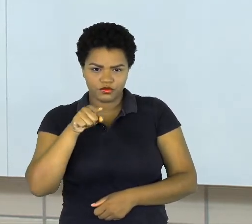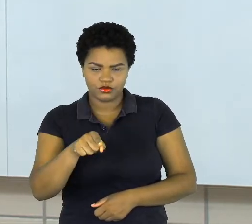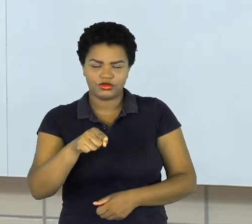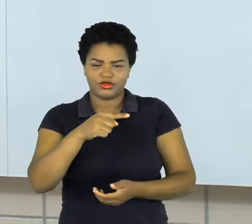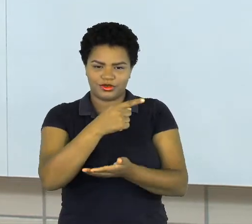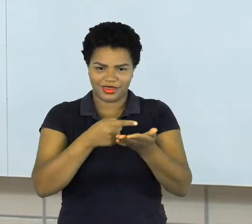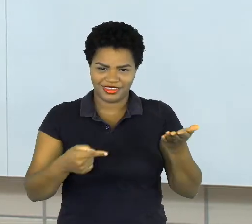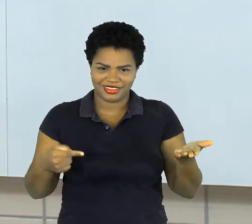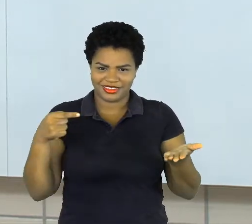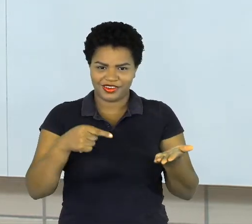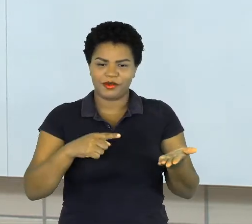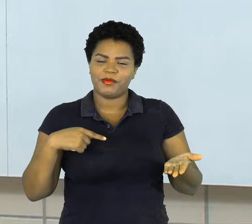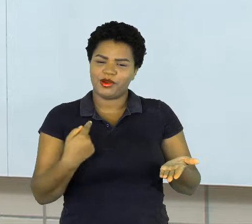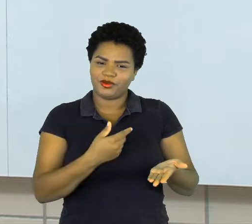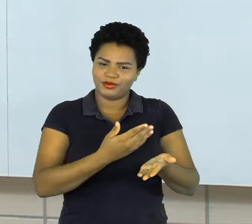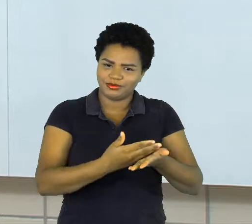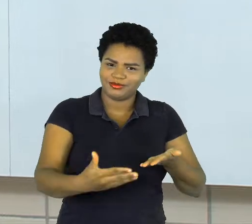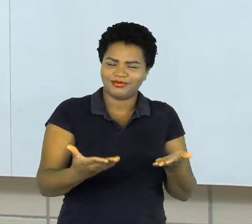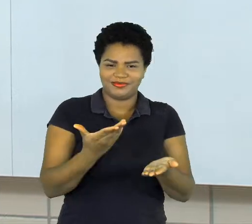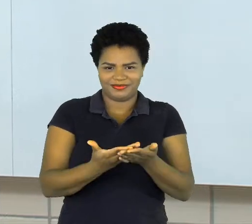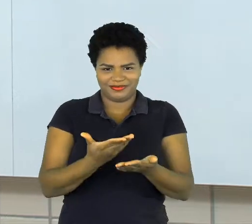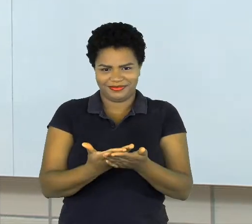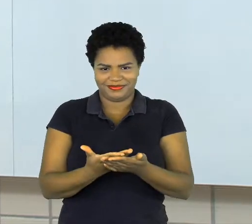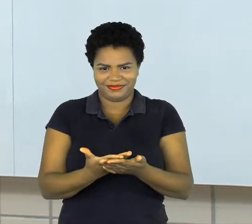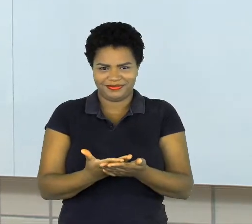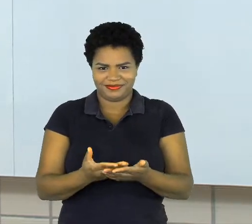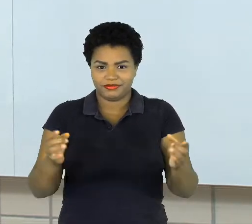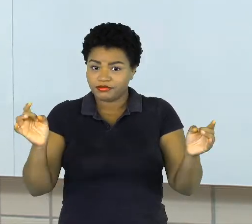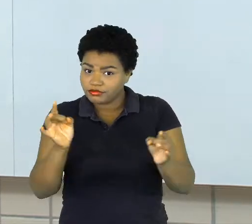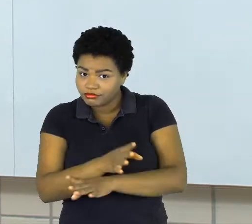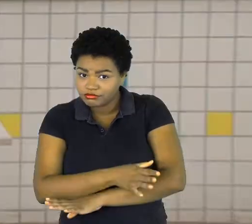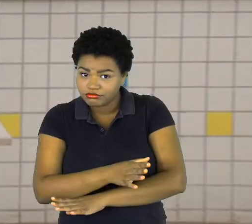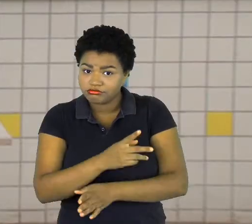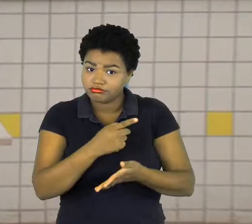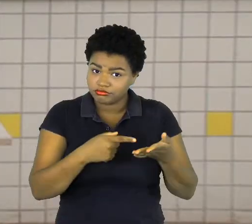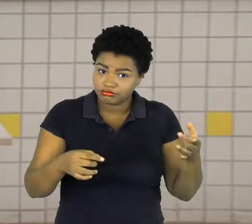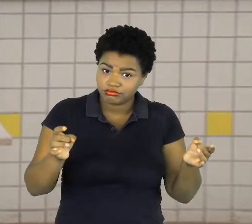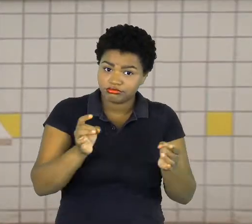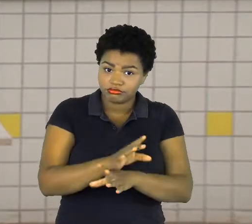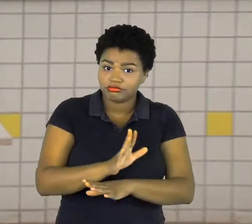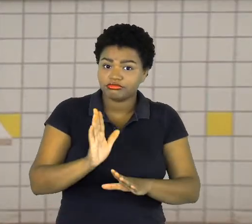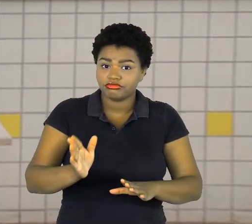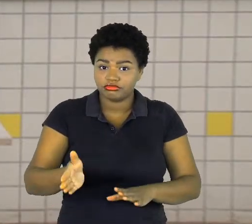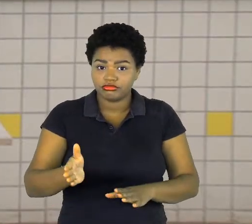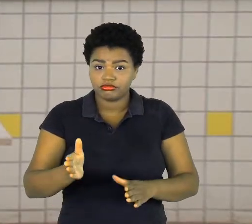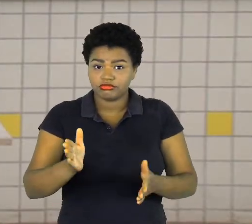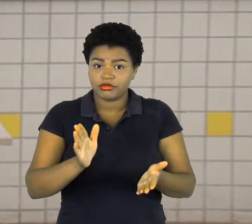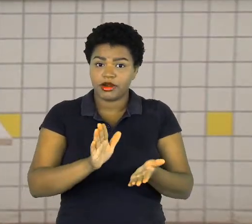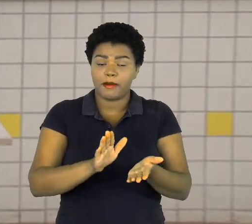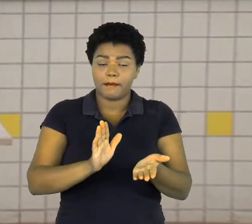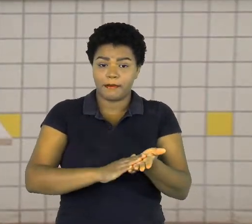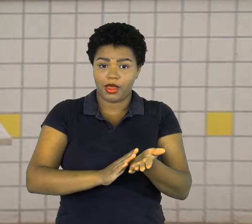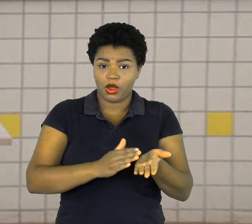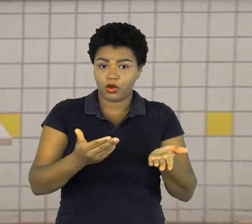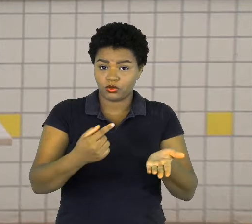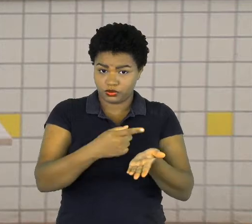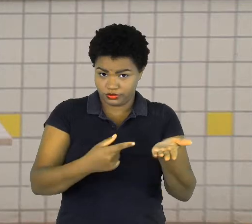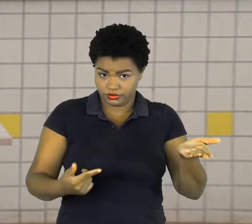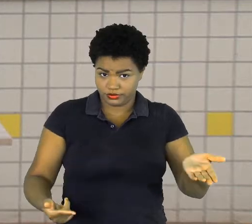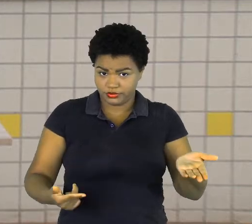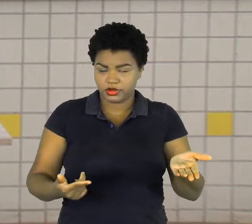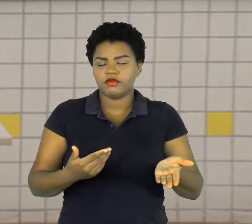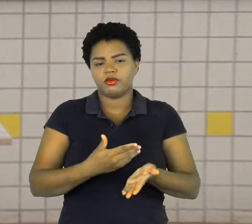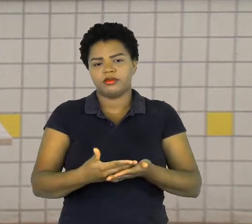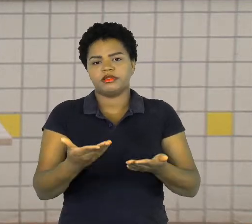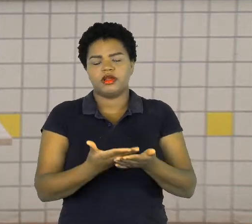início à nossa aula. Tá prontinho aí com o caderno? Caderno na mão? Vamos começar a nossa aula de hoje. O